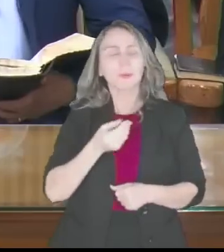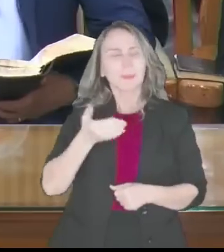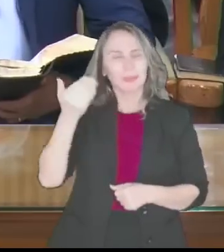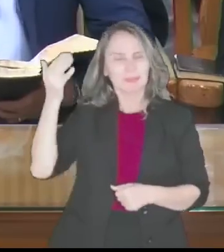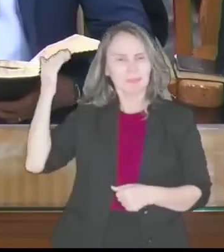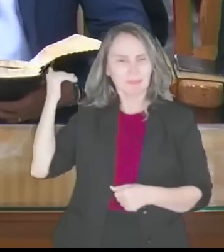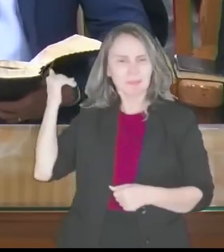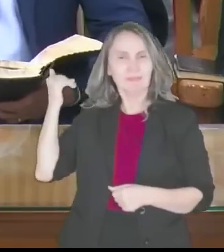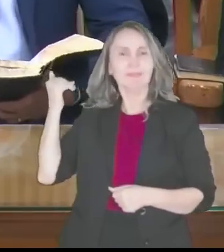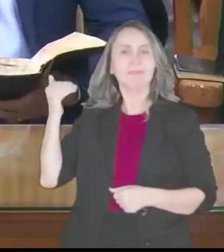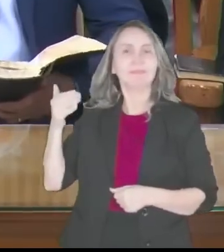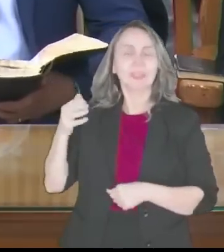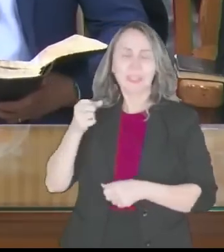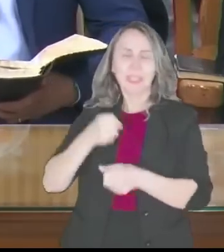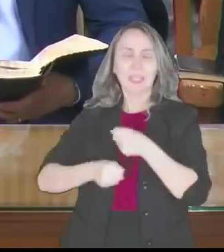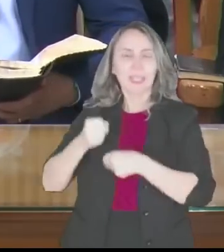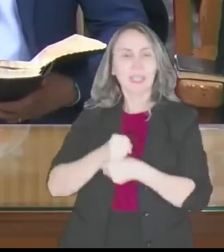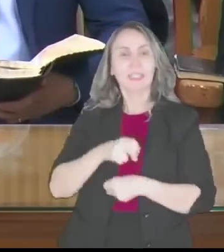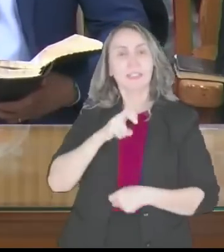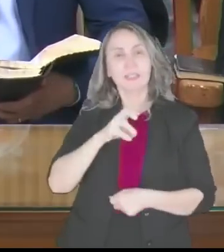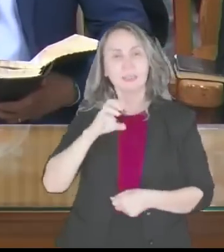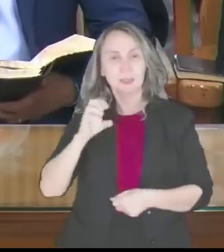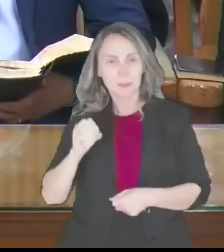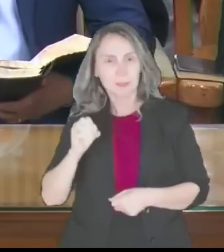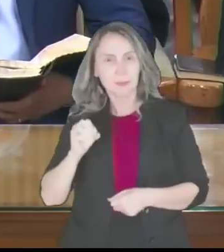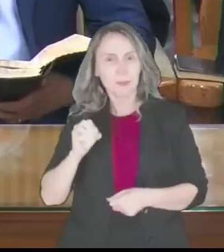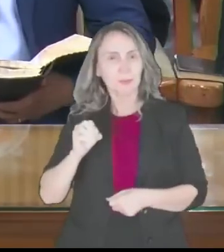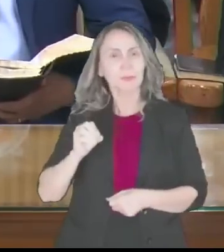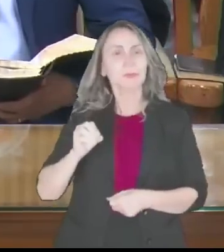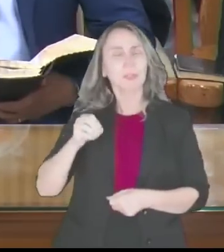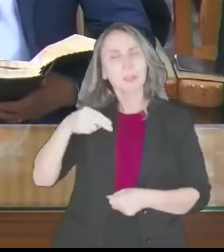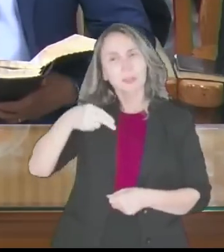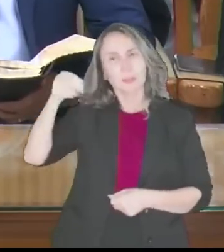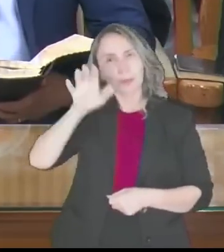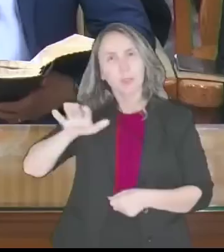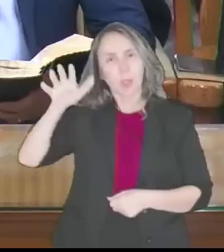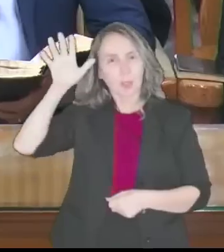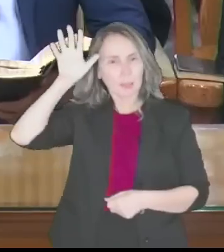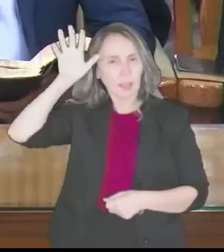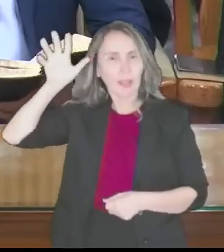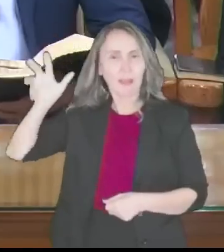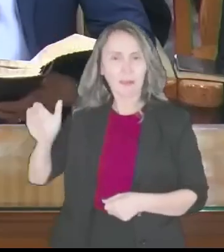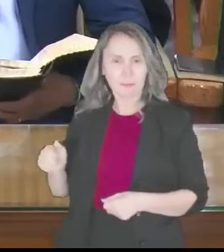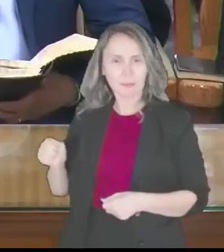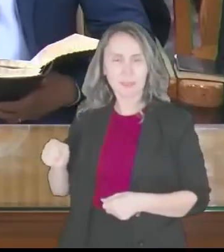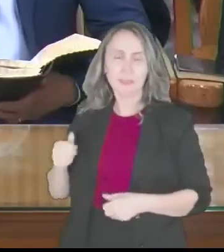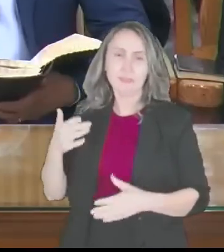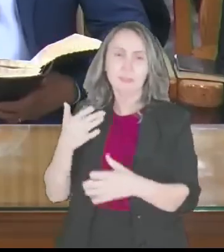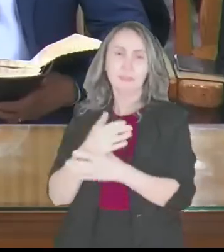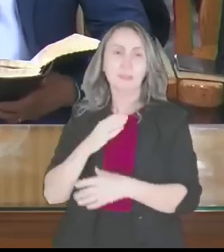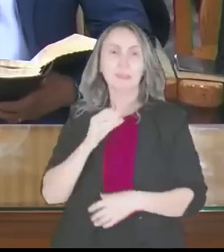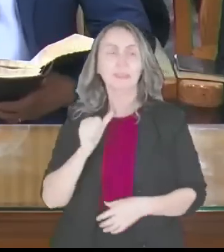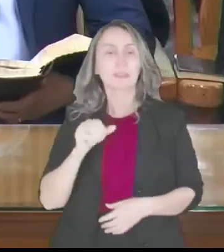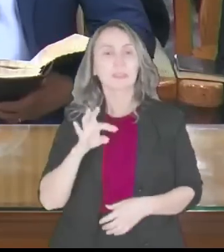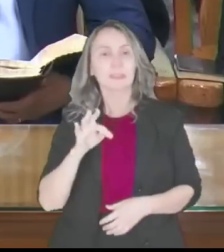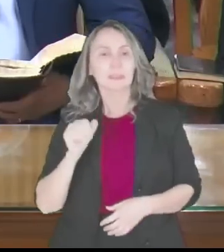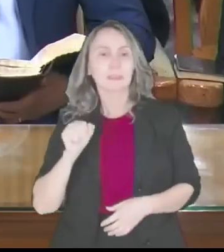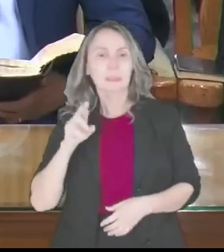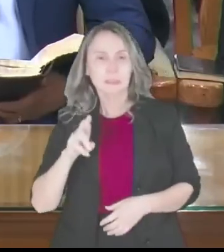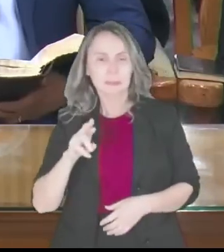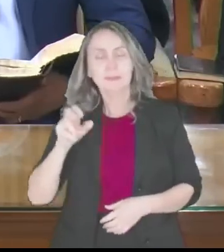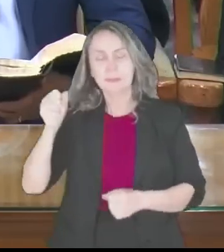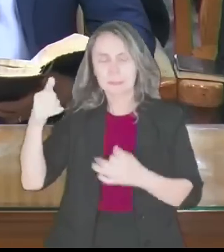grande pastor do norte da África, da cidade de Catargo, e ele dizia que quem não tem a igreja